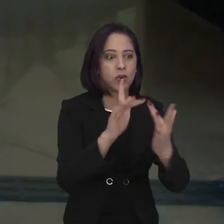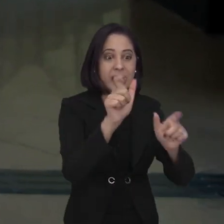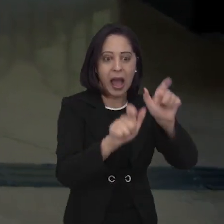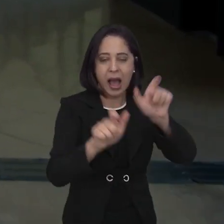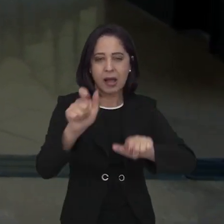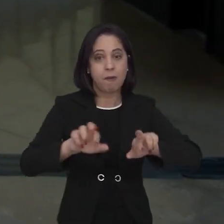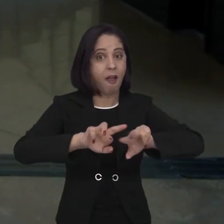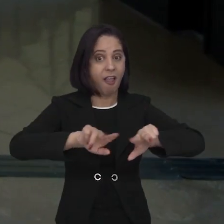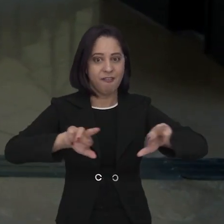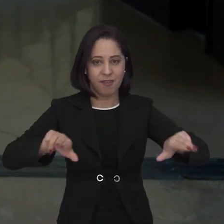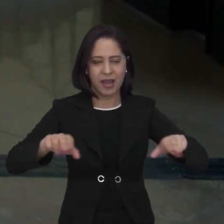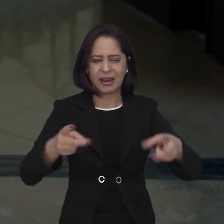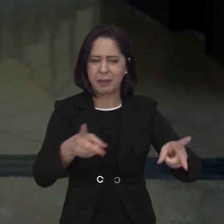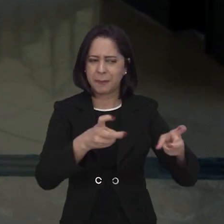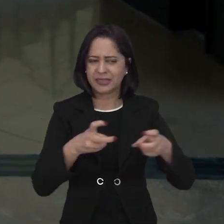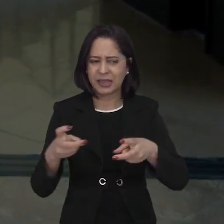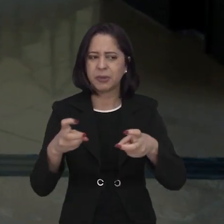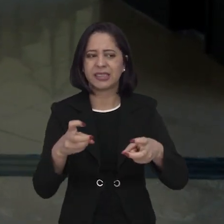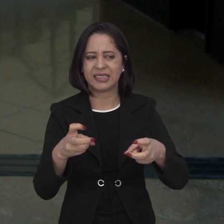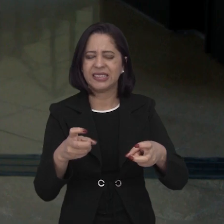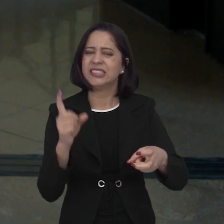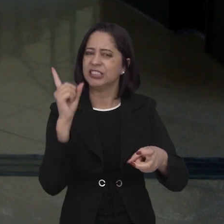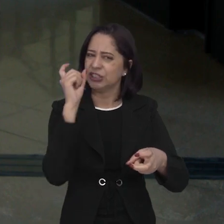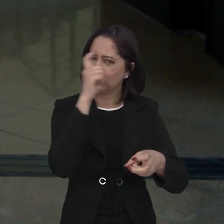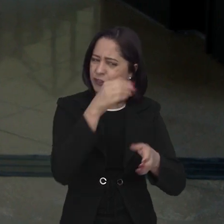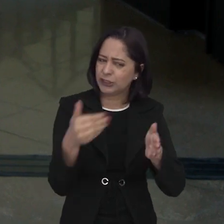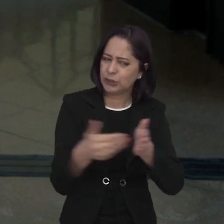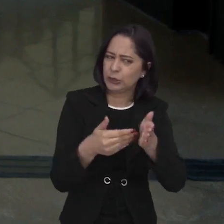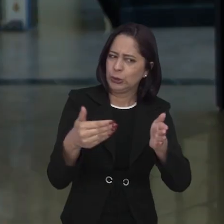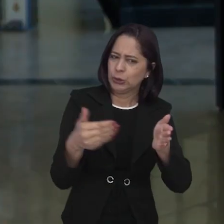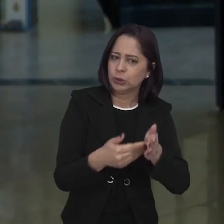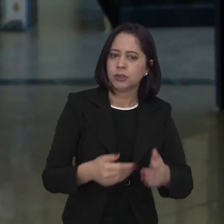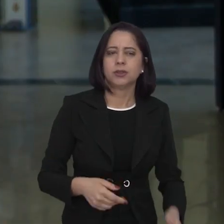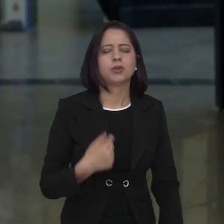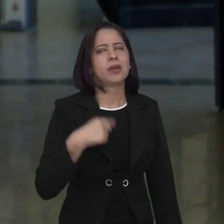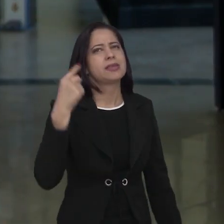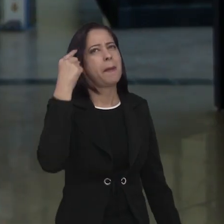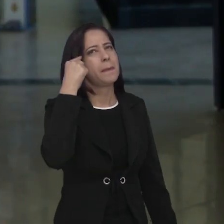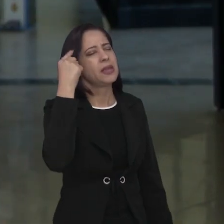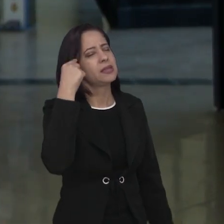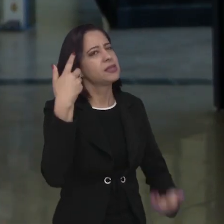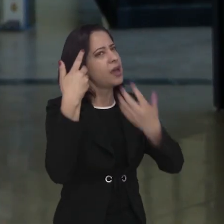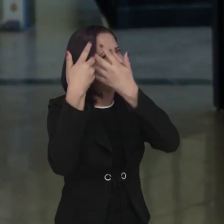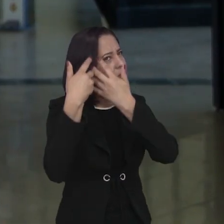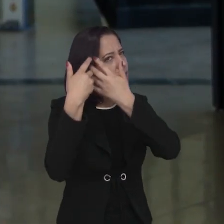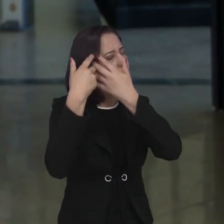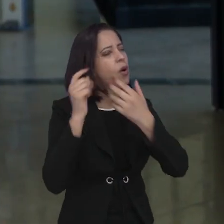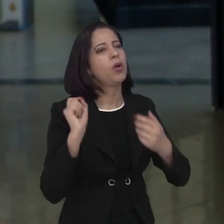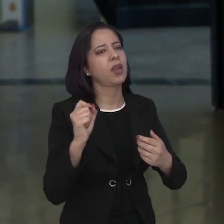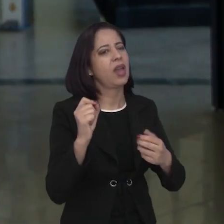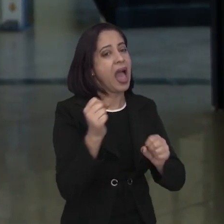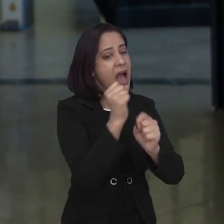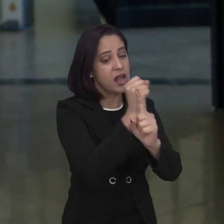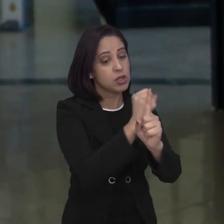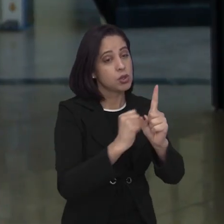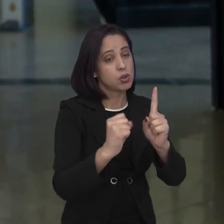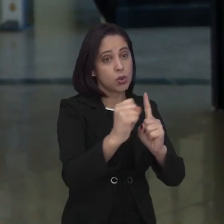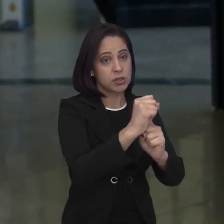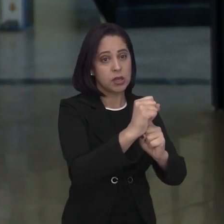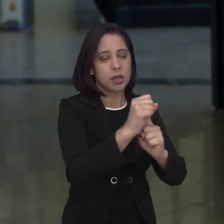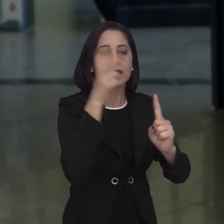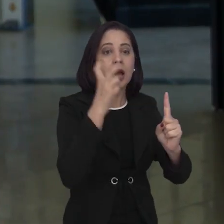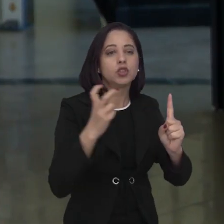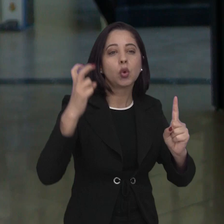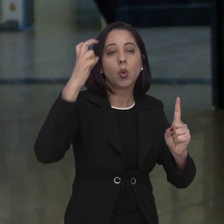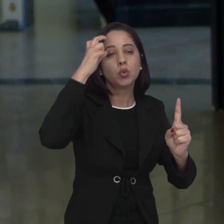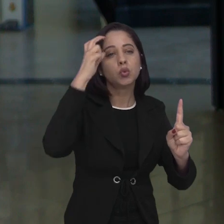percebe que o caminho para elas é cheio de obstáculos. Se a gente parar para pensar, o mundo foi feito, né, a nossa sociedade, a